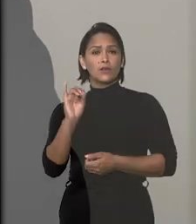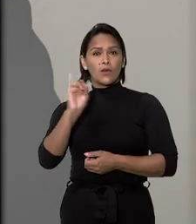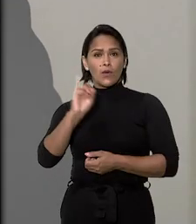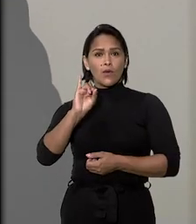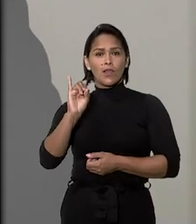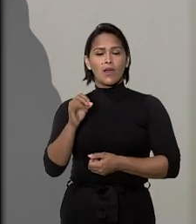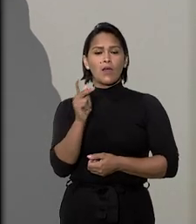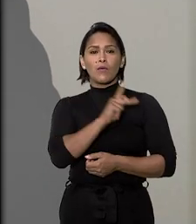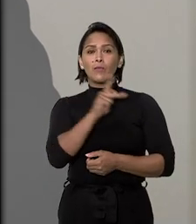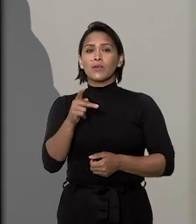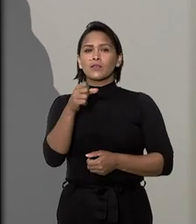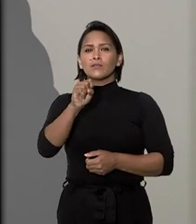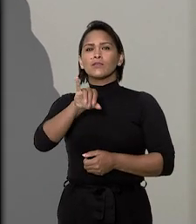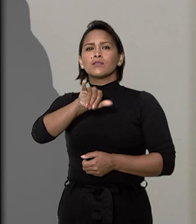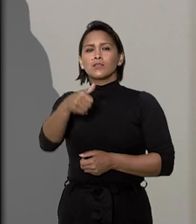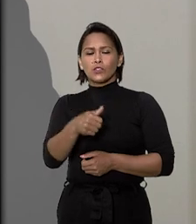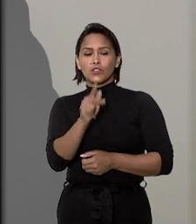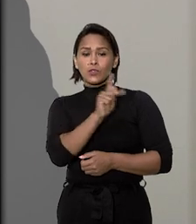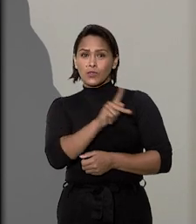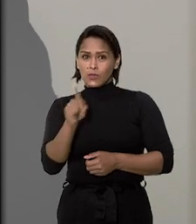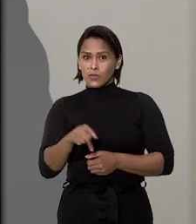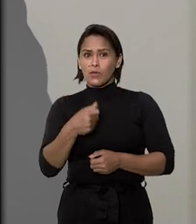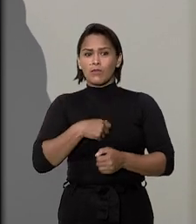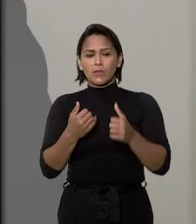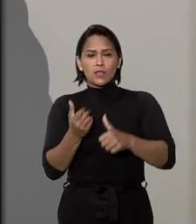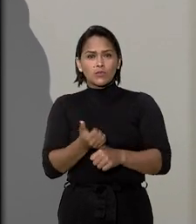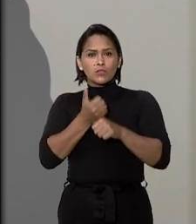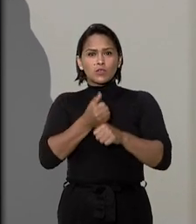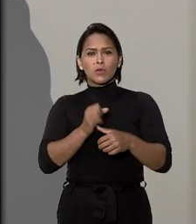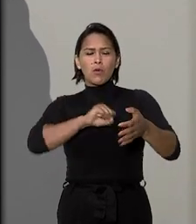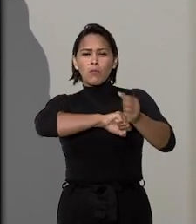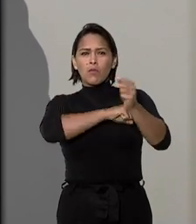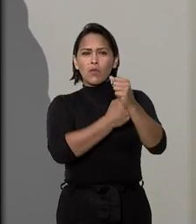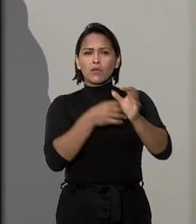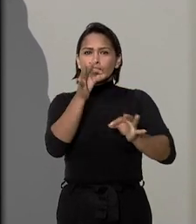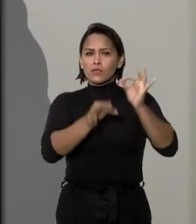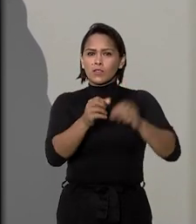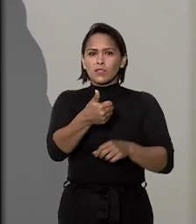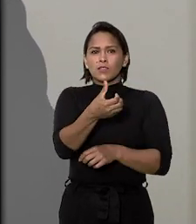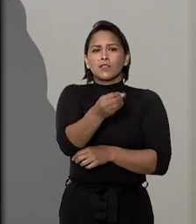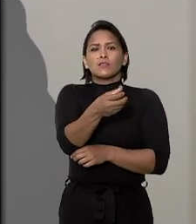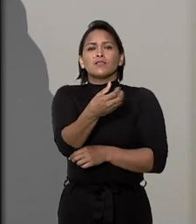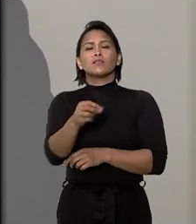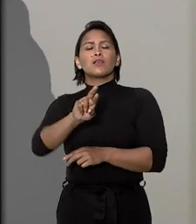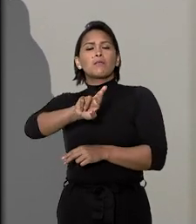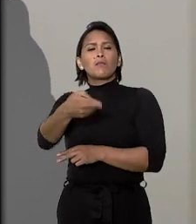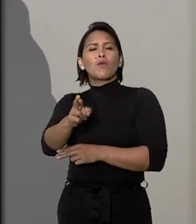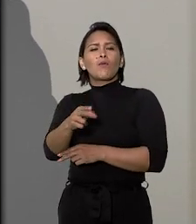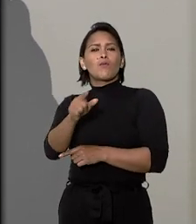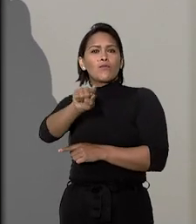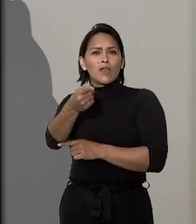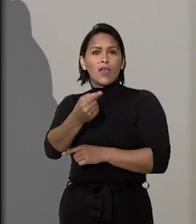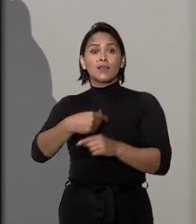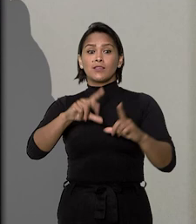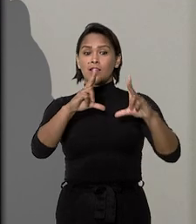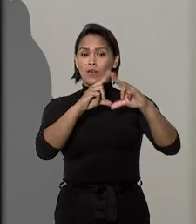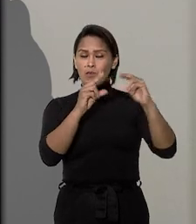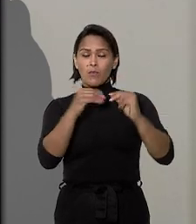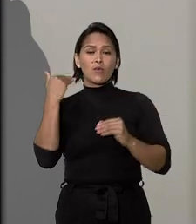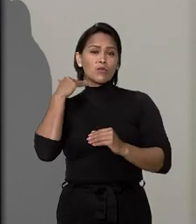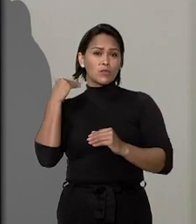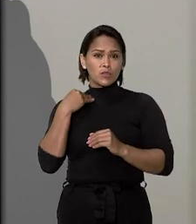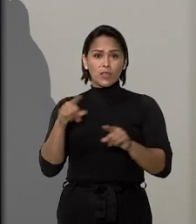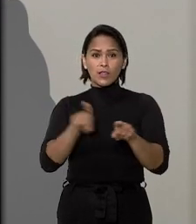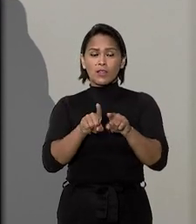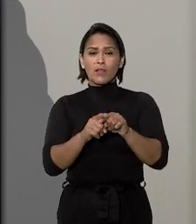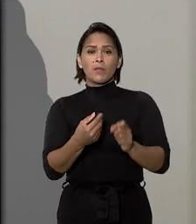Olá! O presidente do STJ, ministro Humberto Martins, suspendeu o bloqueio judicial de R$ 106 mil reais na conta do Distrito Federal e do município